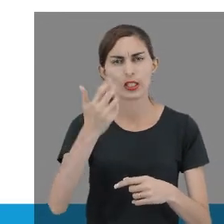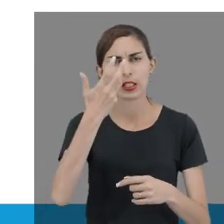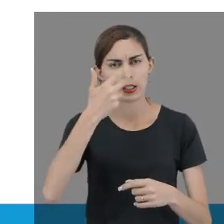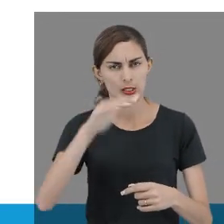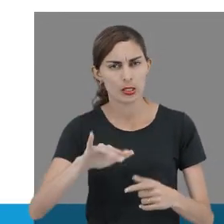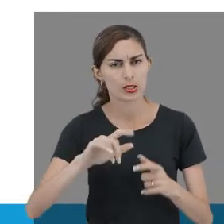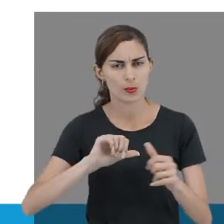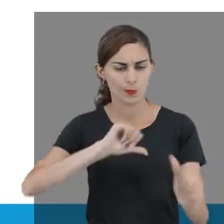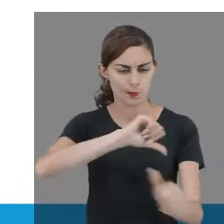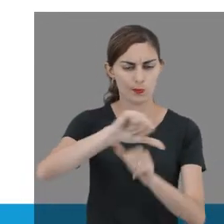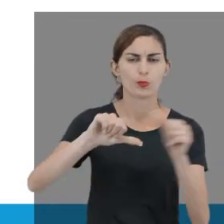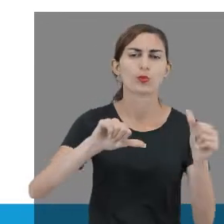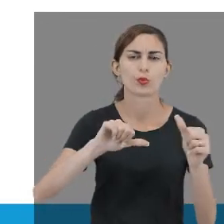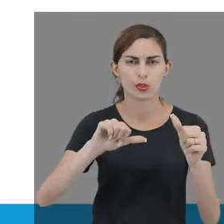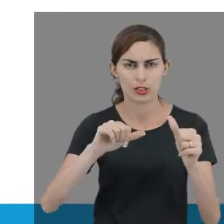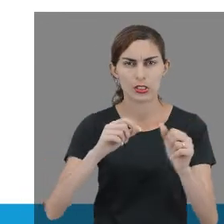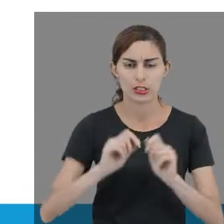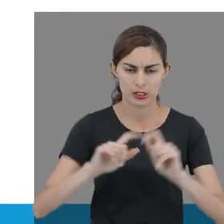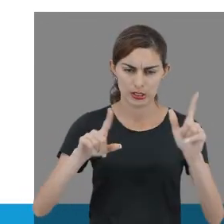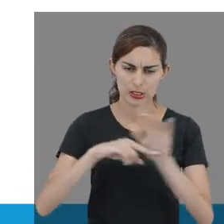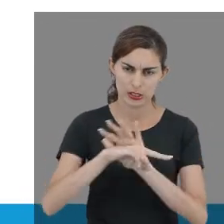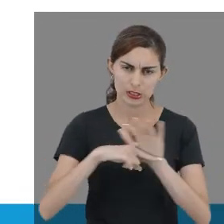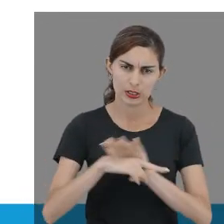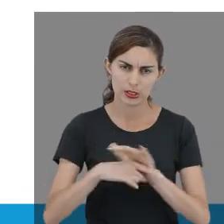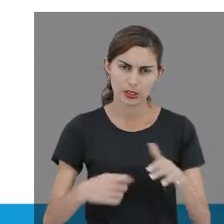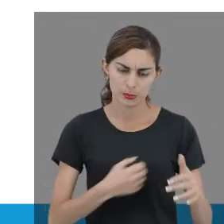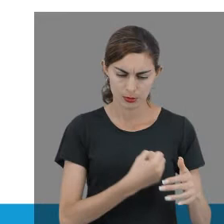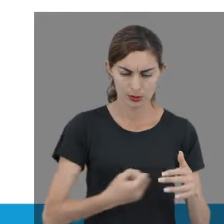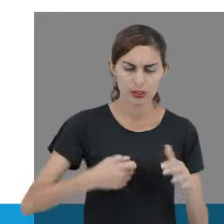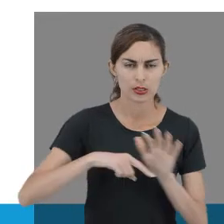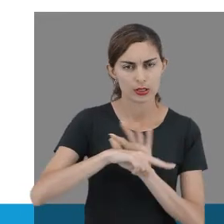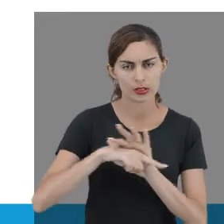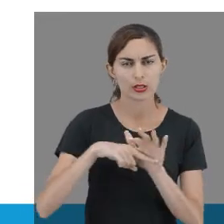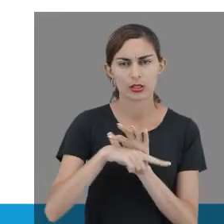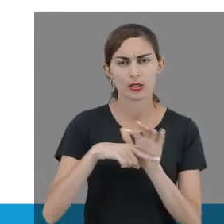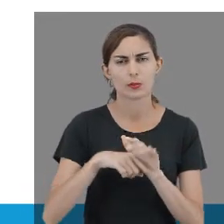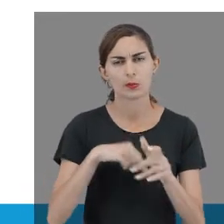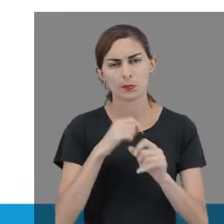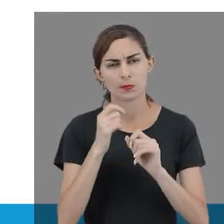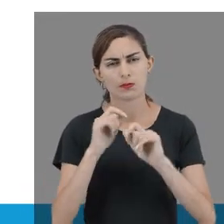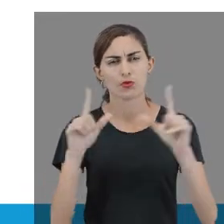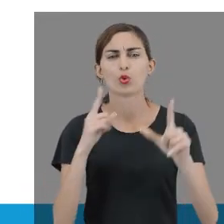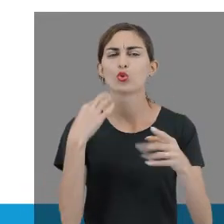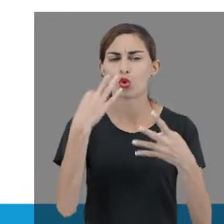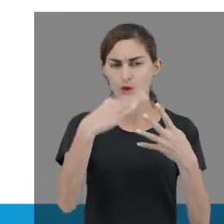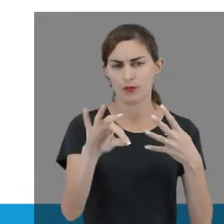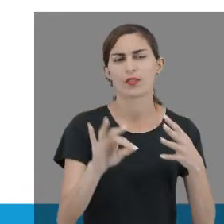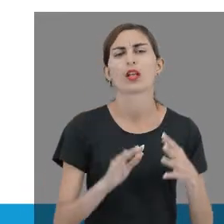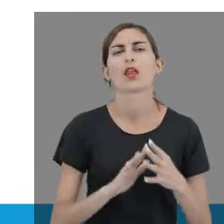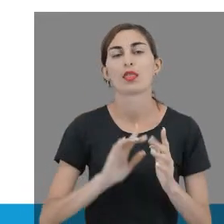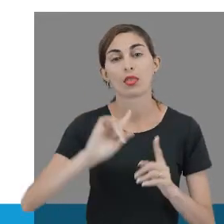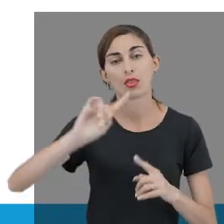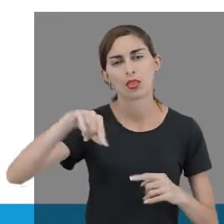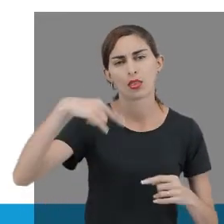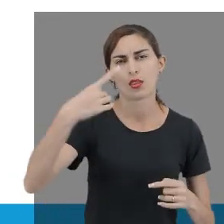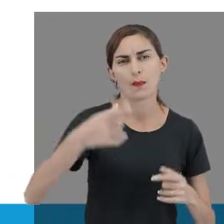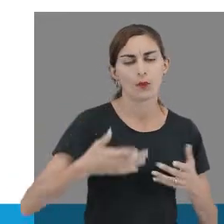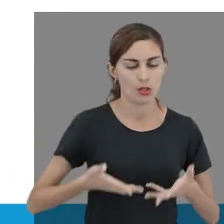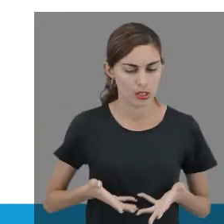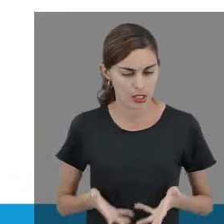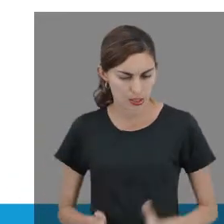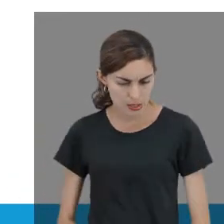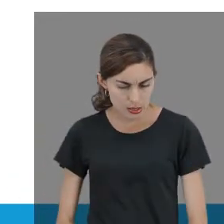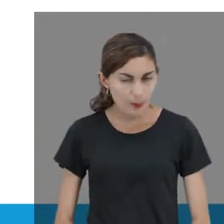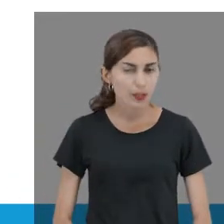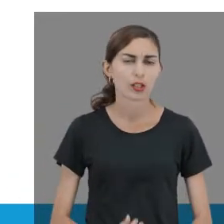Zika. A criança tem uma alteração no exame de imagem, aqui tem uma figurinha do exame de imagem, já